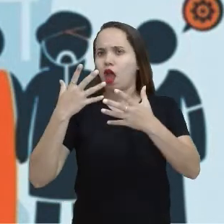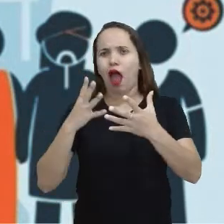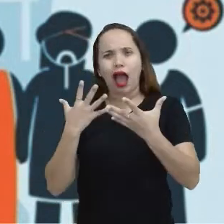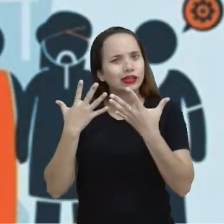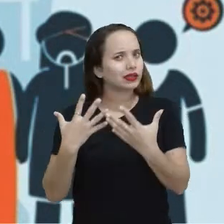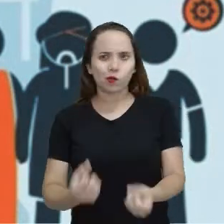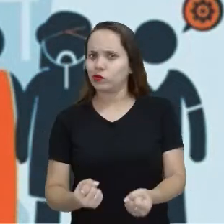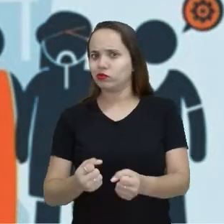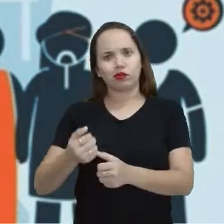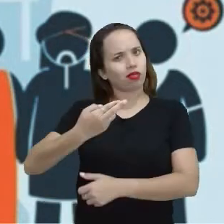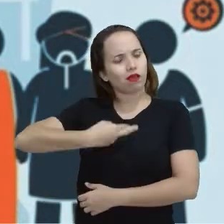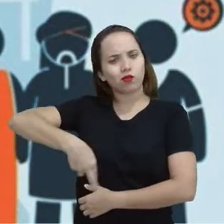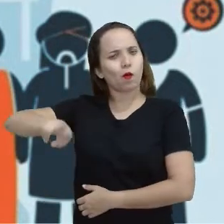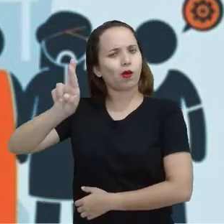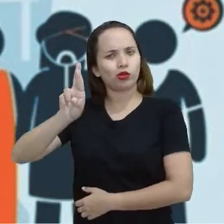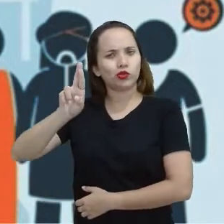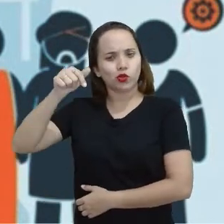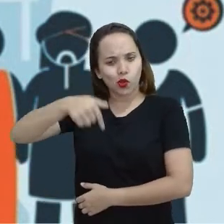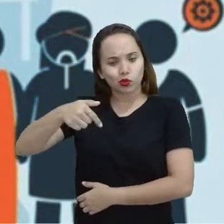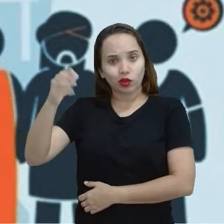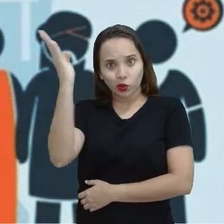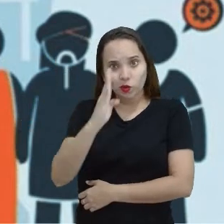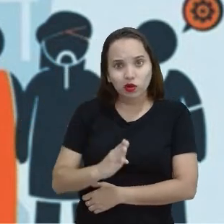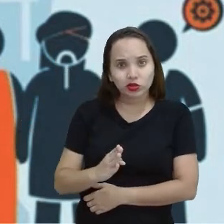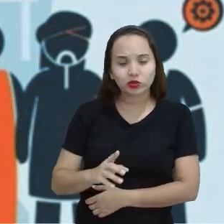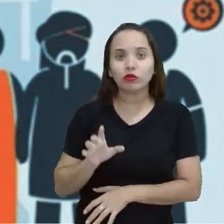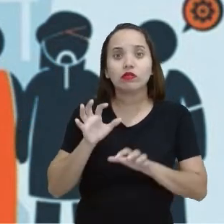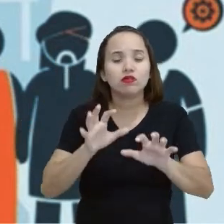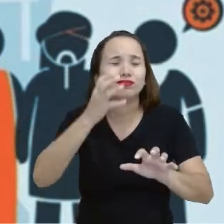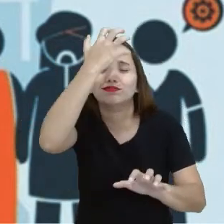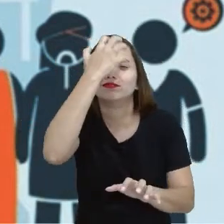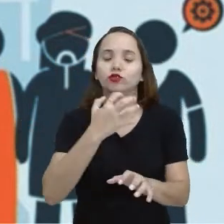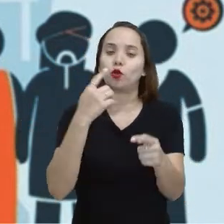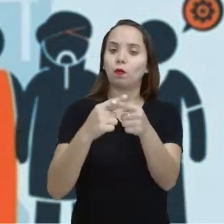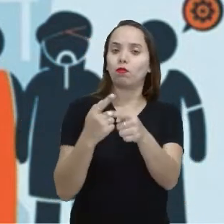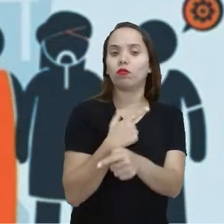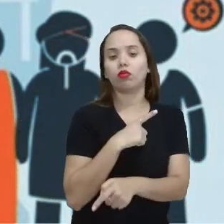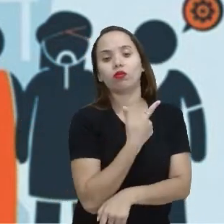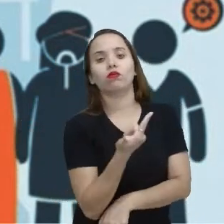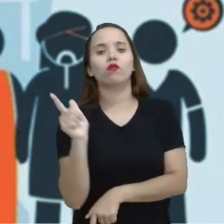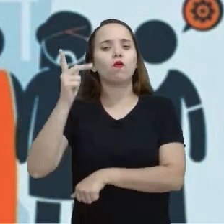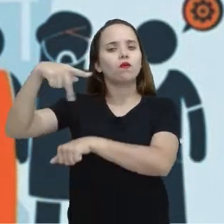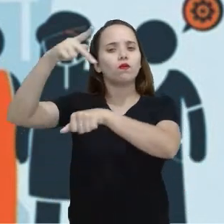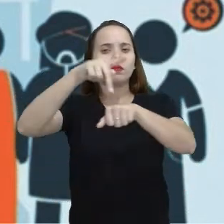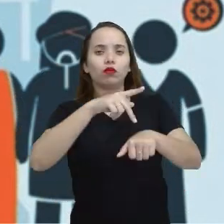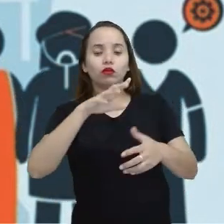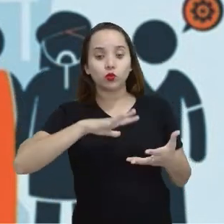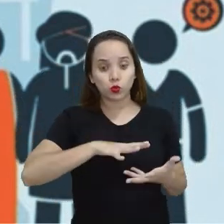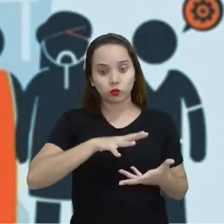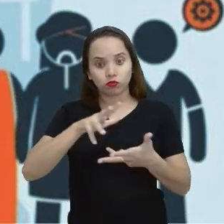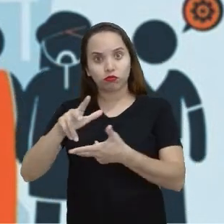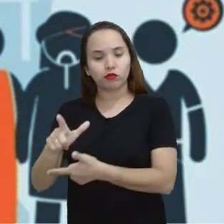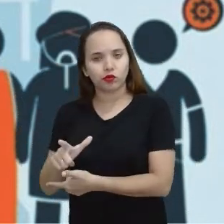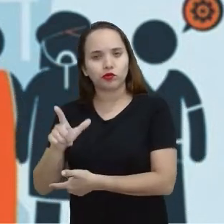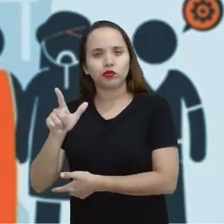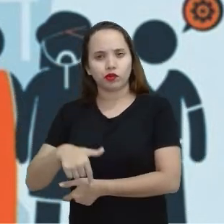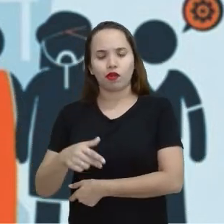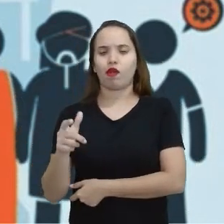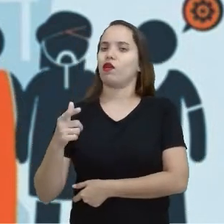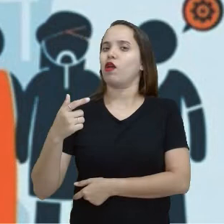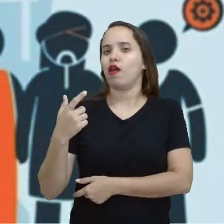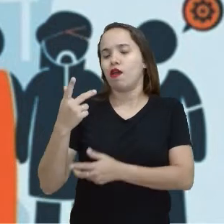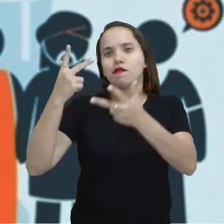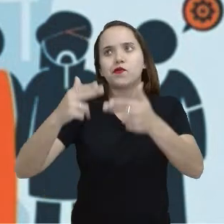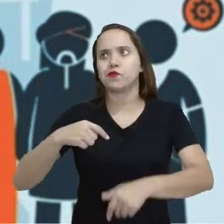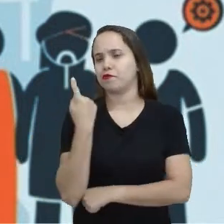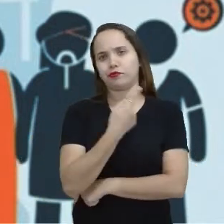Pessoal, isso é tão sério, porque tem outros países aqui no mundo que não são como o nosso, que é um chamado país laico.